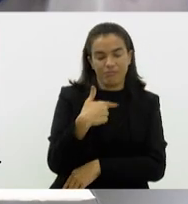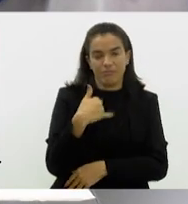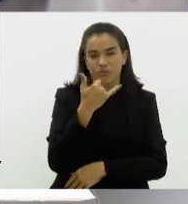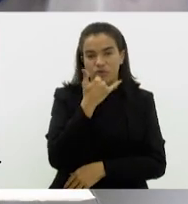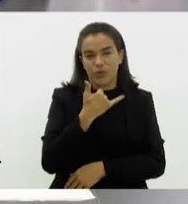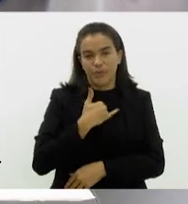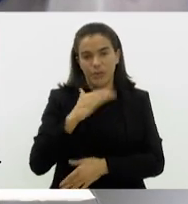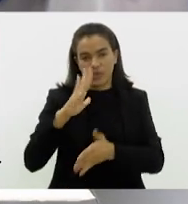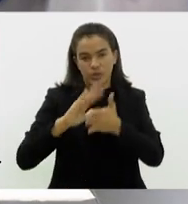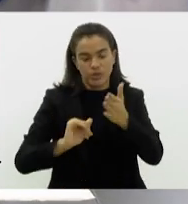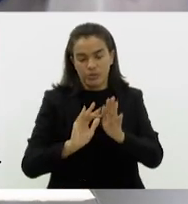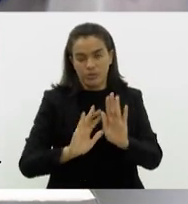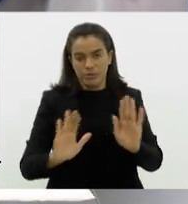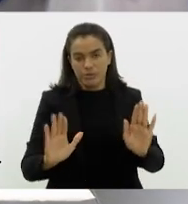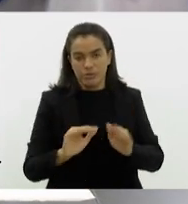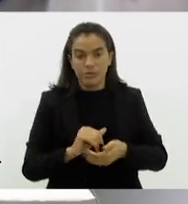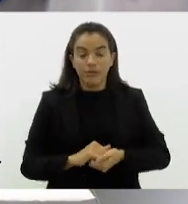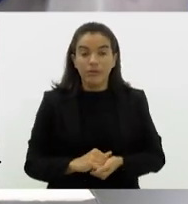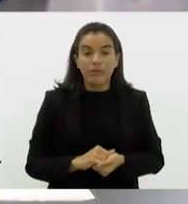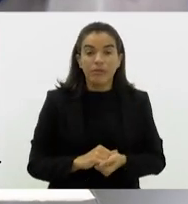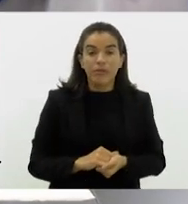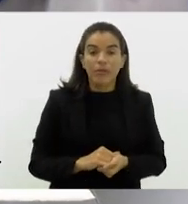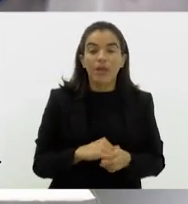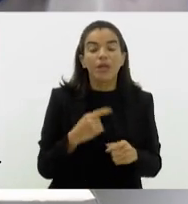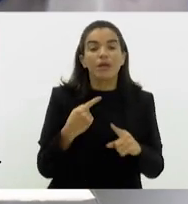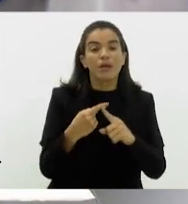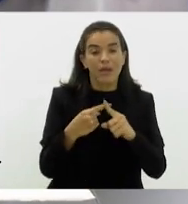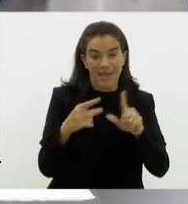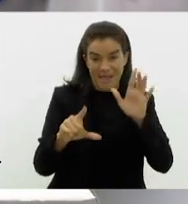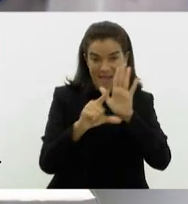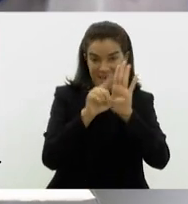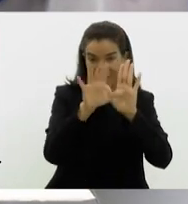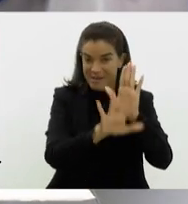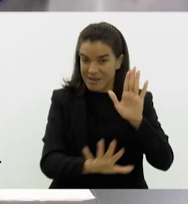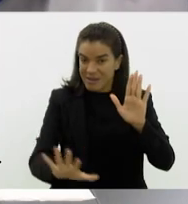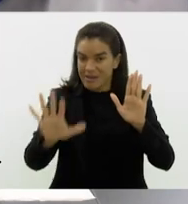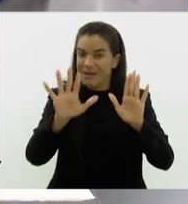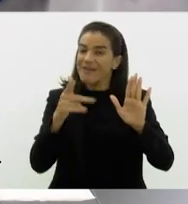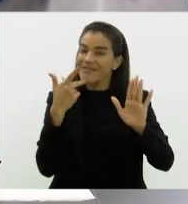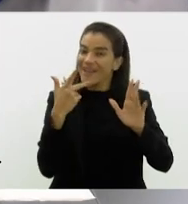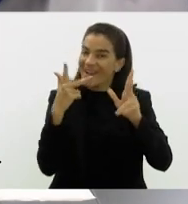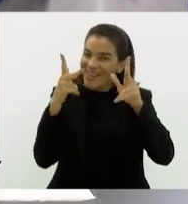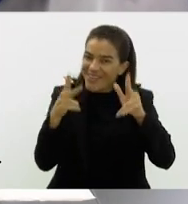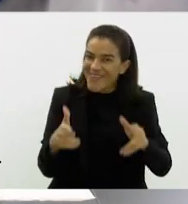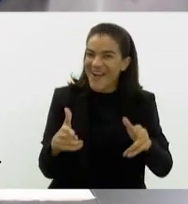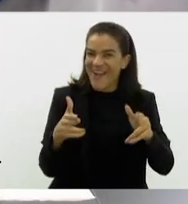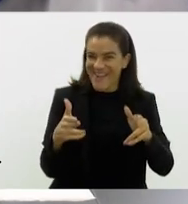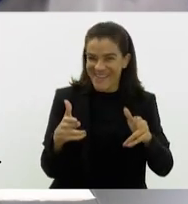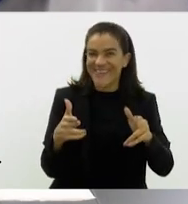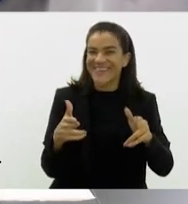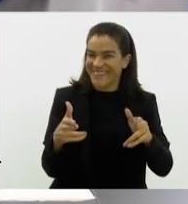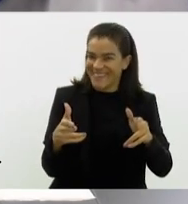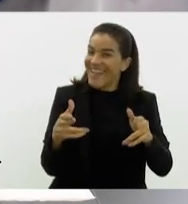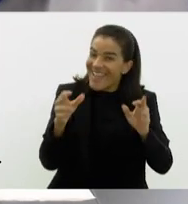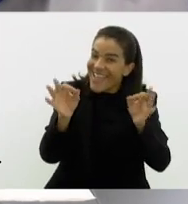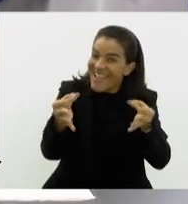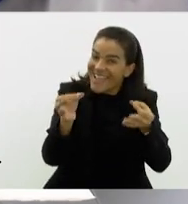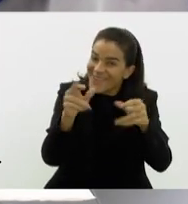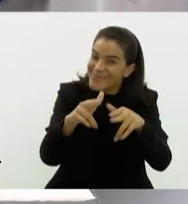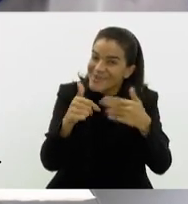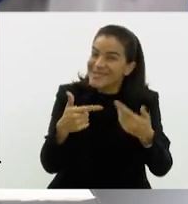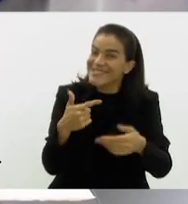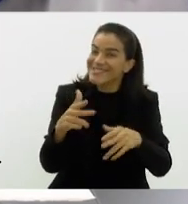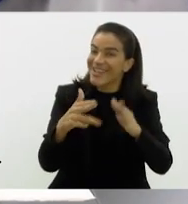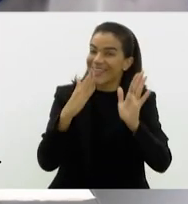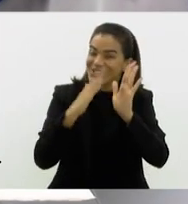a mesma lógica, sem dúvida. Até porque a lei geral já dispõe exatamente no mesmo termo, inclusive foi objeto de diálogo meu com a deputada Mas Marta. Eu retiro por